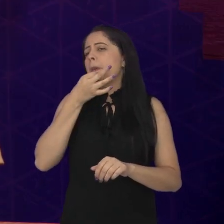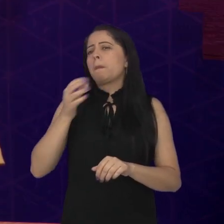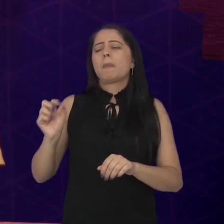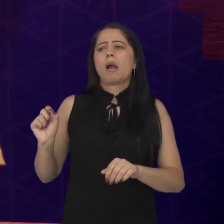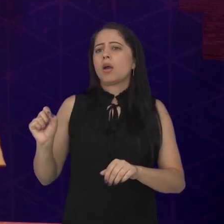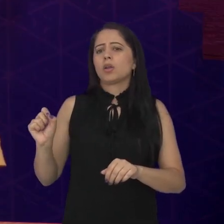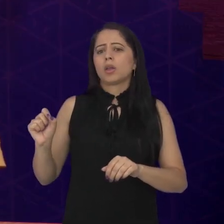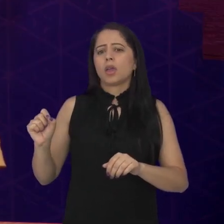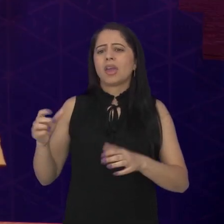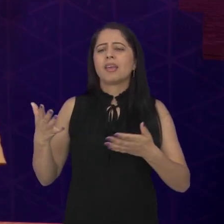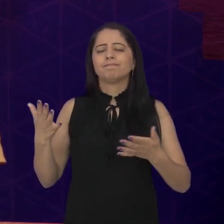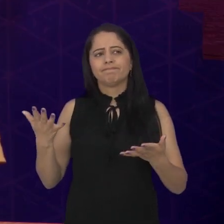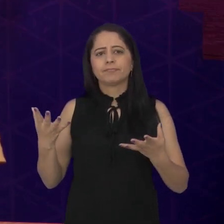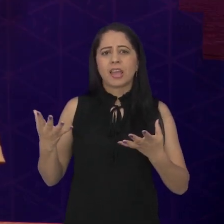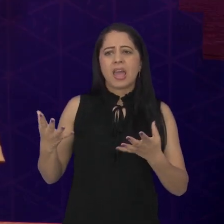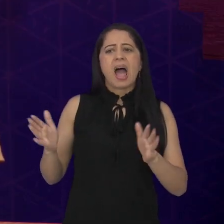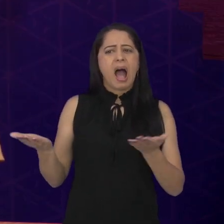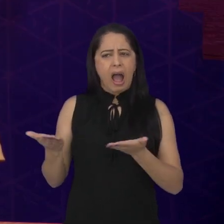todo mundo